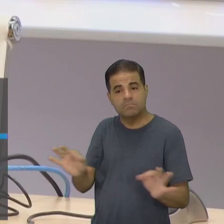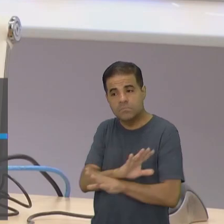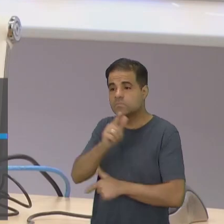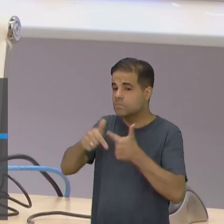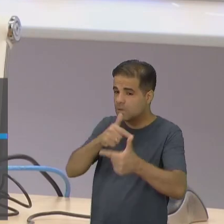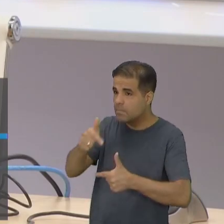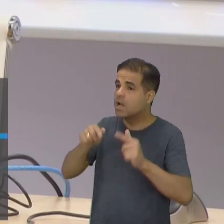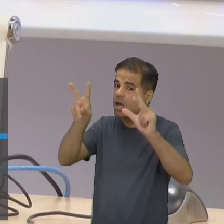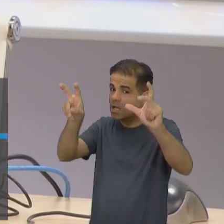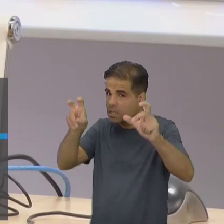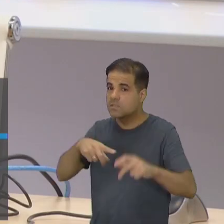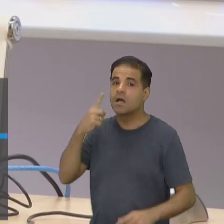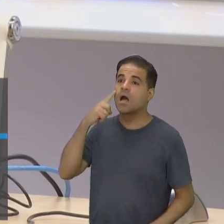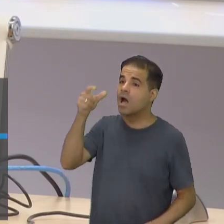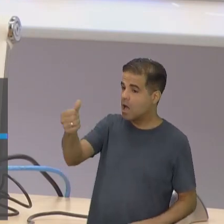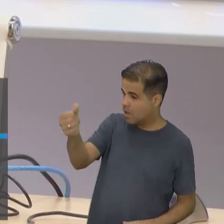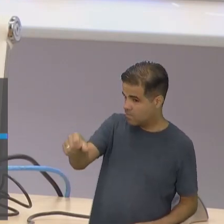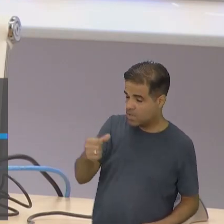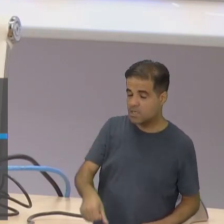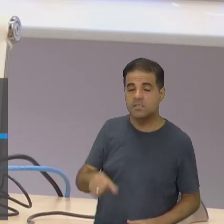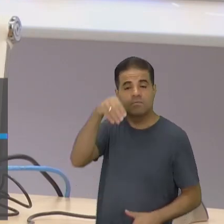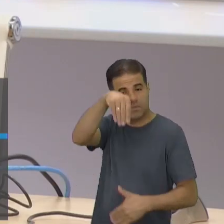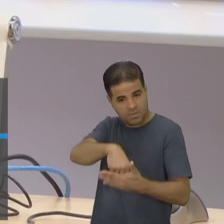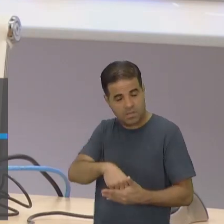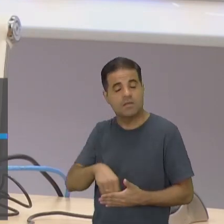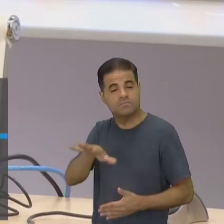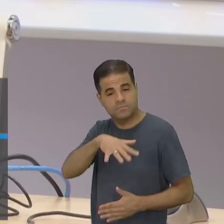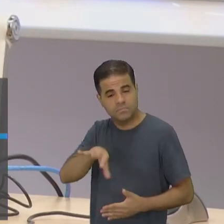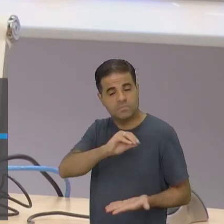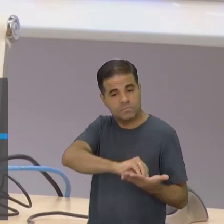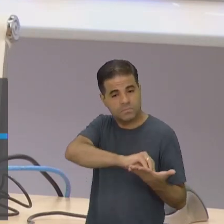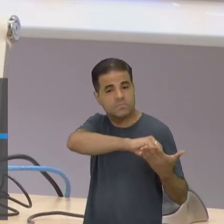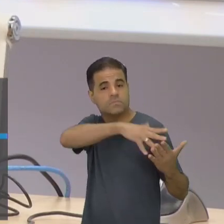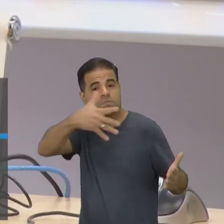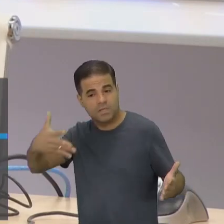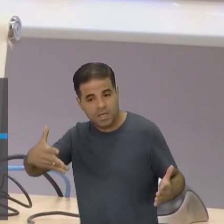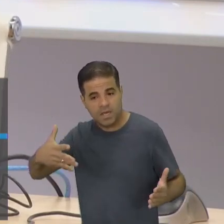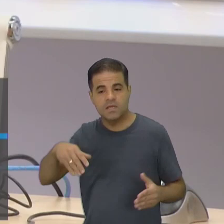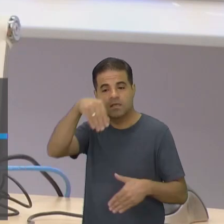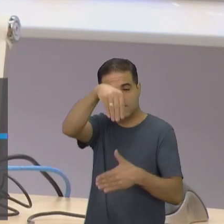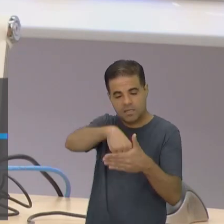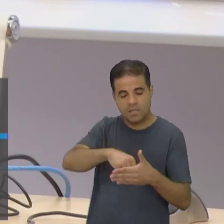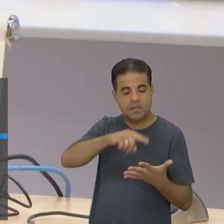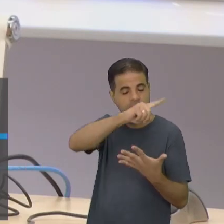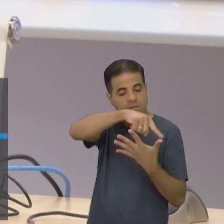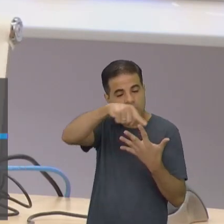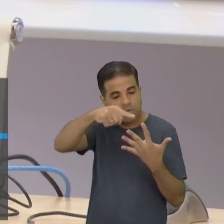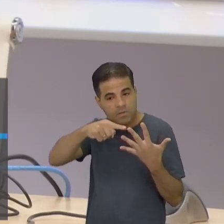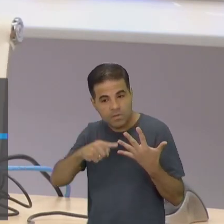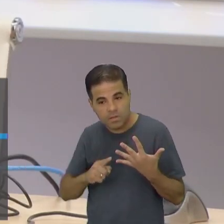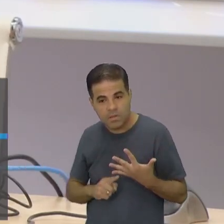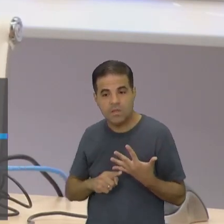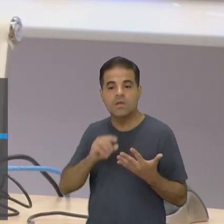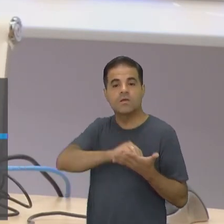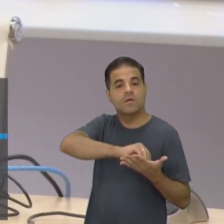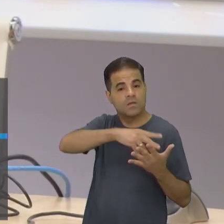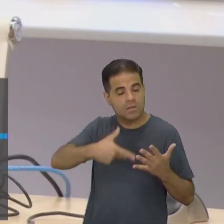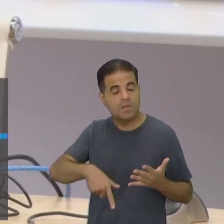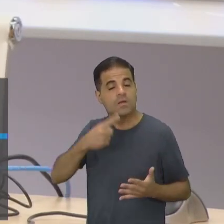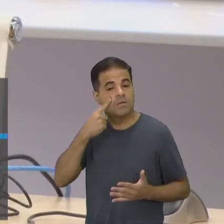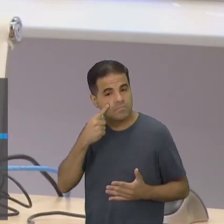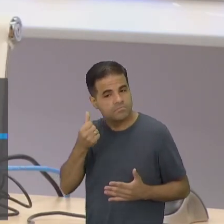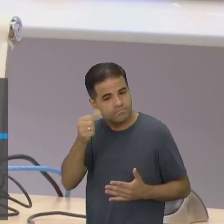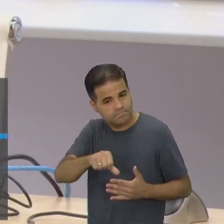essas questões, que a avaliação dentro dessas unidades curriculares, dentro desses componentes, também seja uma avaliação ativa,